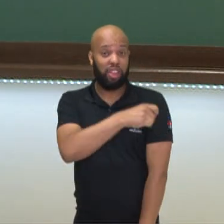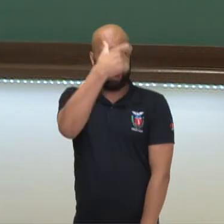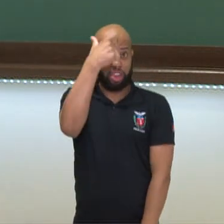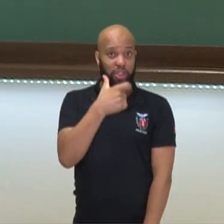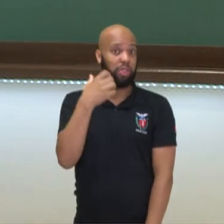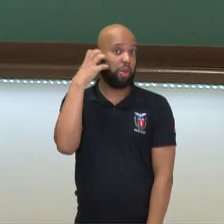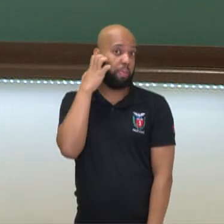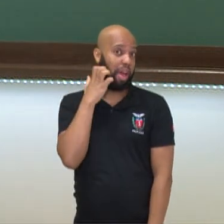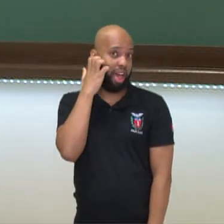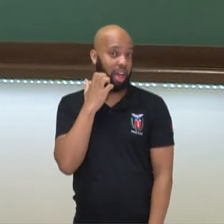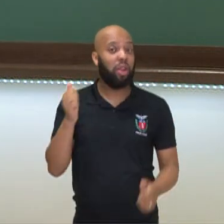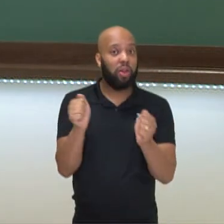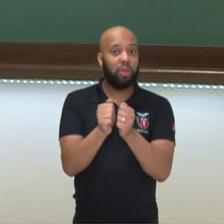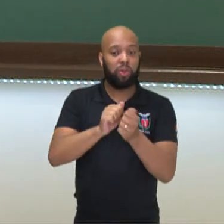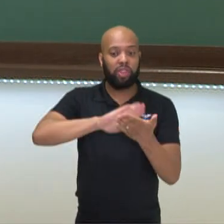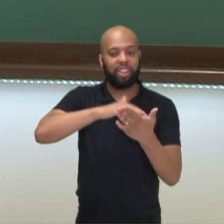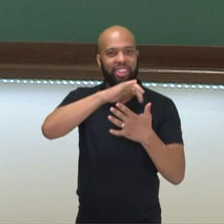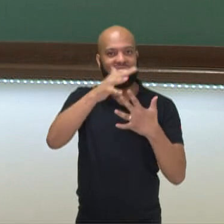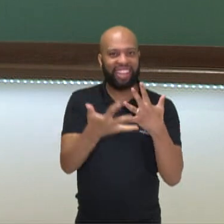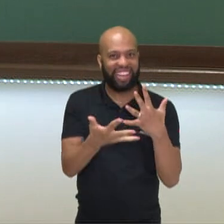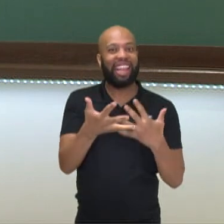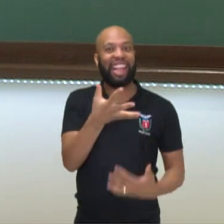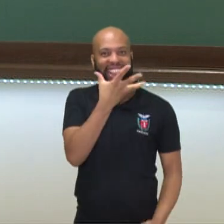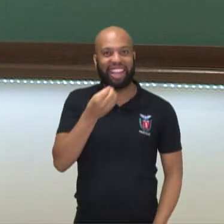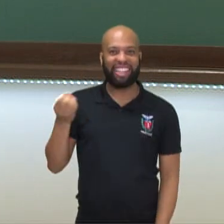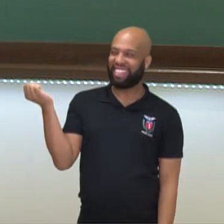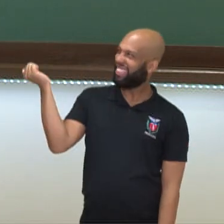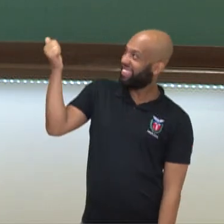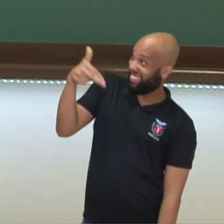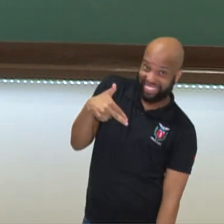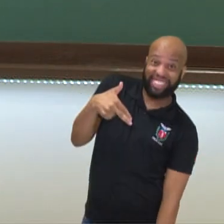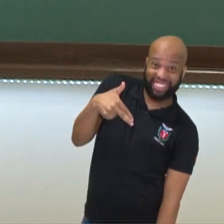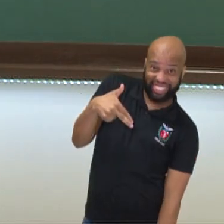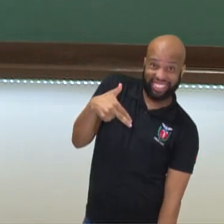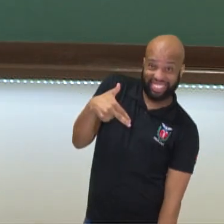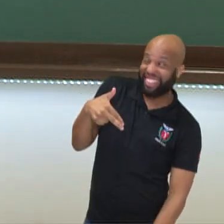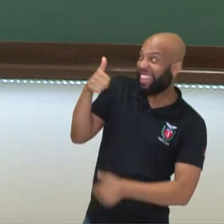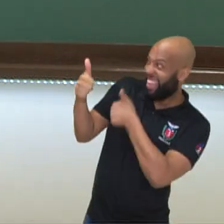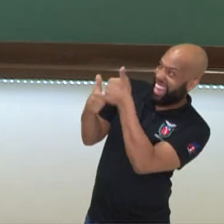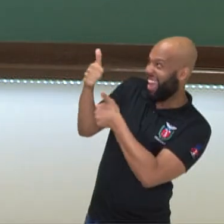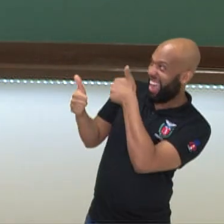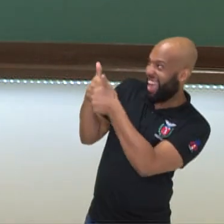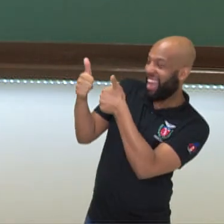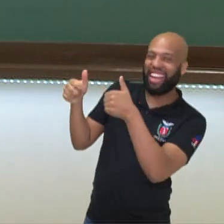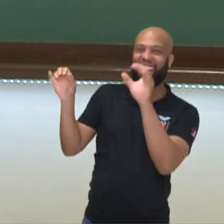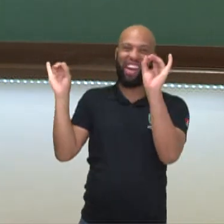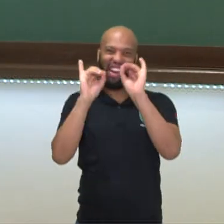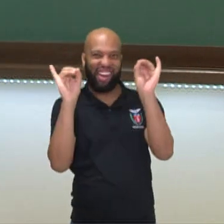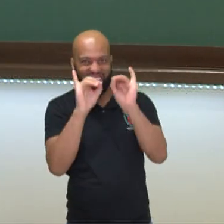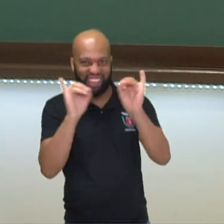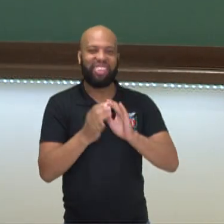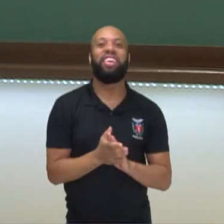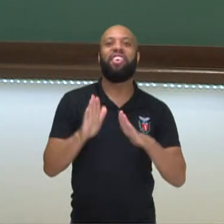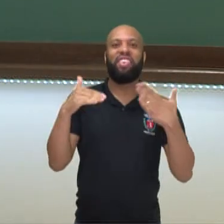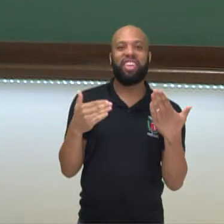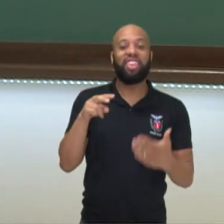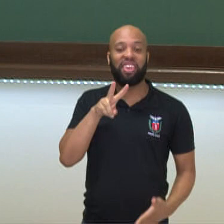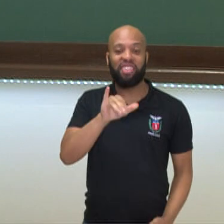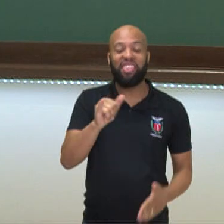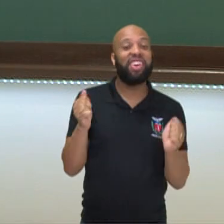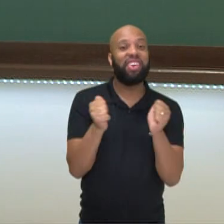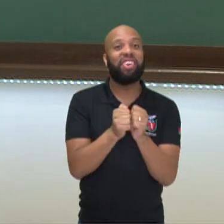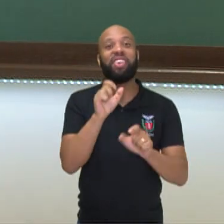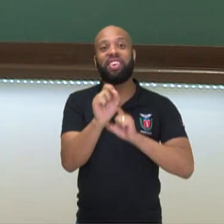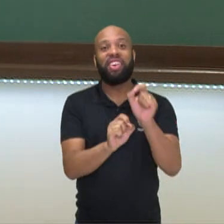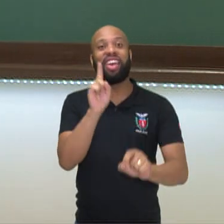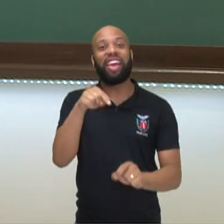sou o professor Marlon, junto comigo, com você, tá aqui o Natan. Isso, dê um oi pra ele. E nós vamos juntos